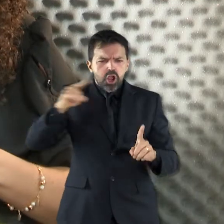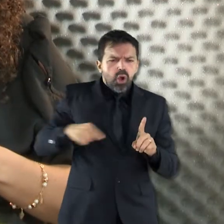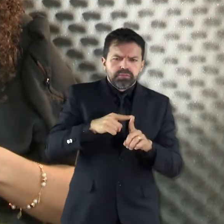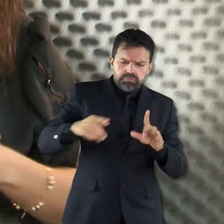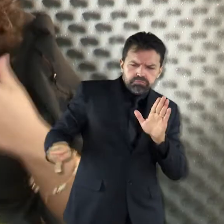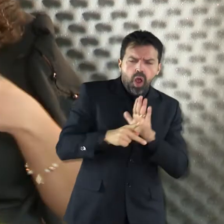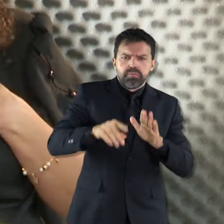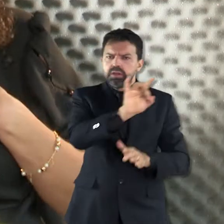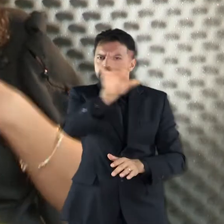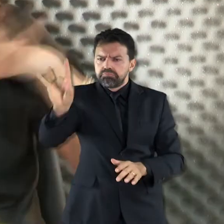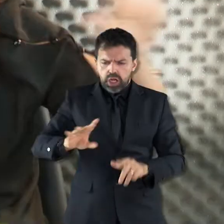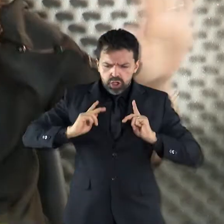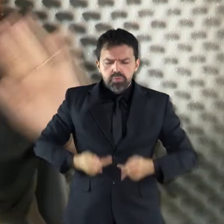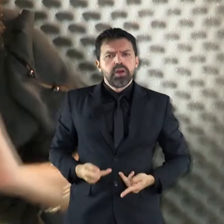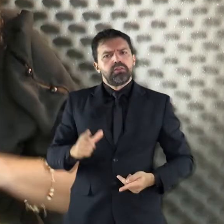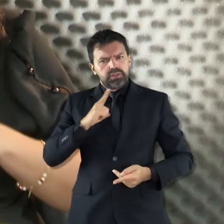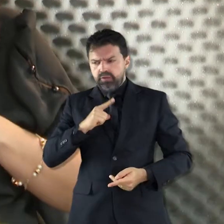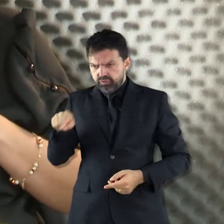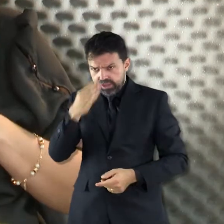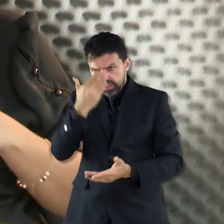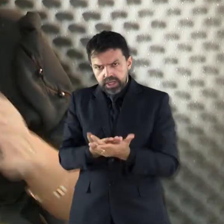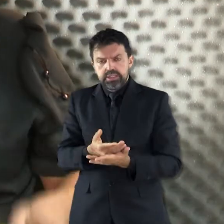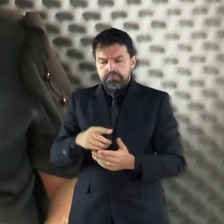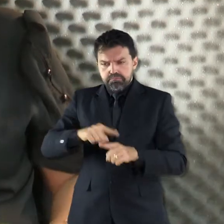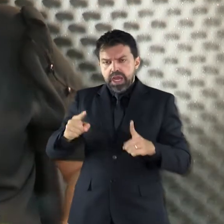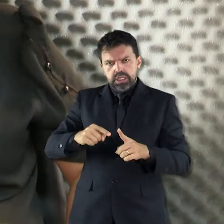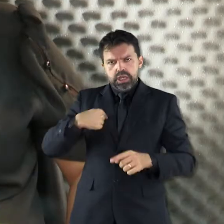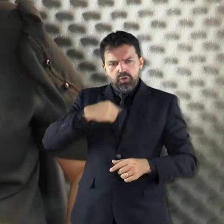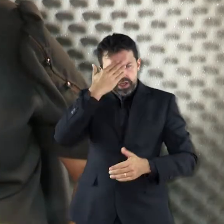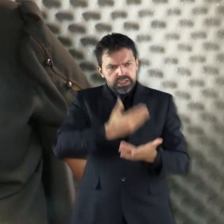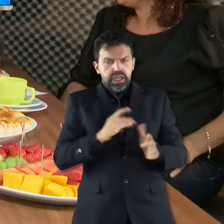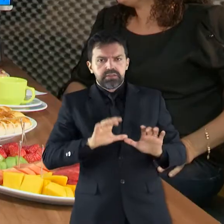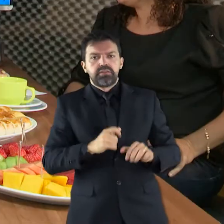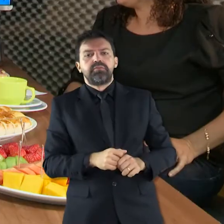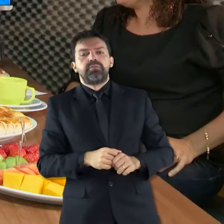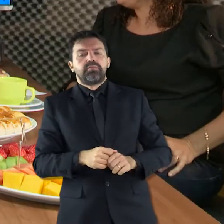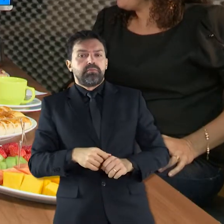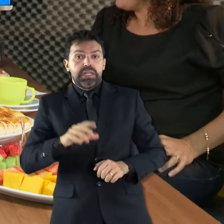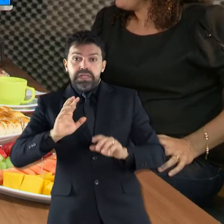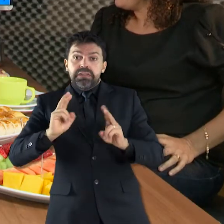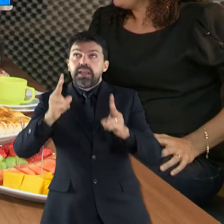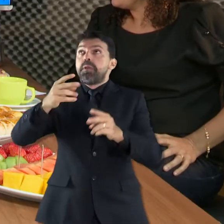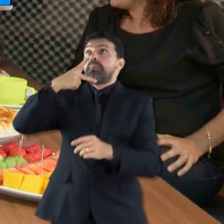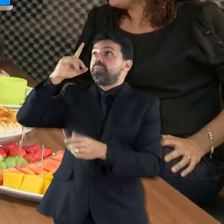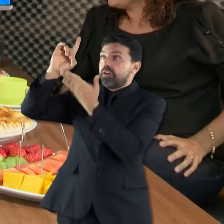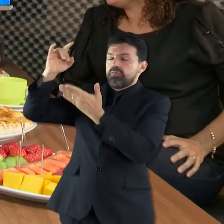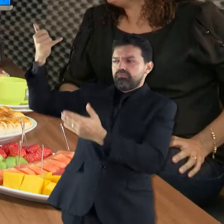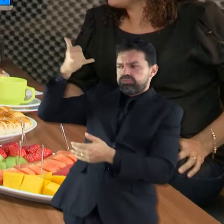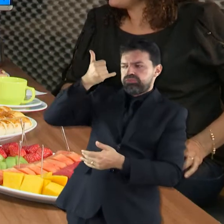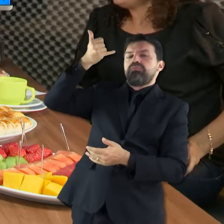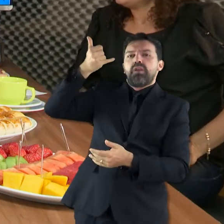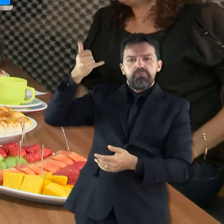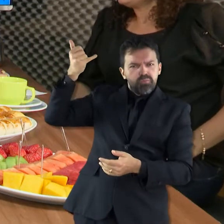Terra, né? Exatamente. Eu acredito, não sei se você acredita, mas essa é a minha crença. Eu também acredito. E ele sempre fala com a gente, manda sinais, né? A gente olhar, Deus está